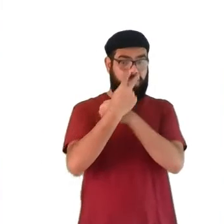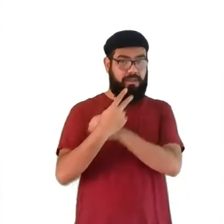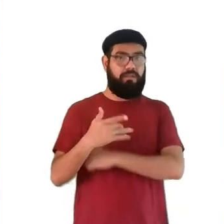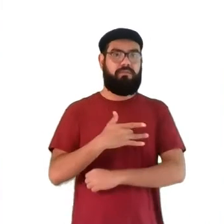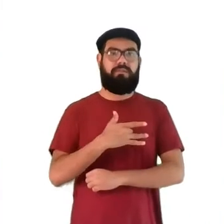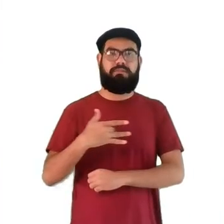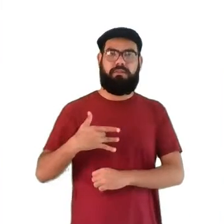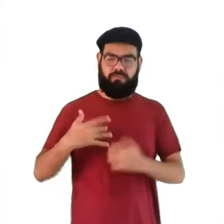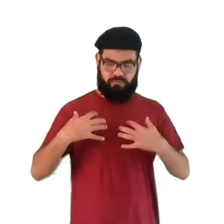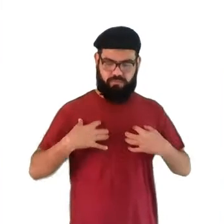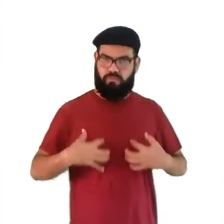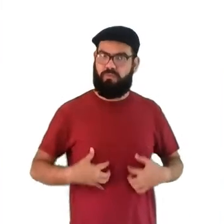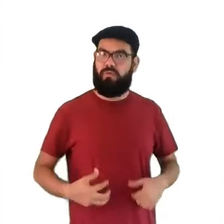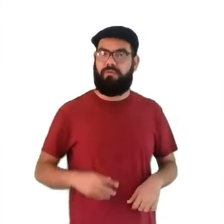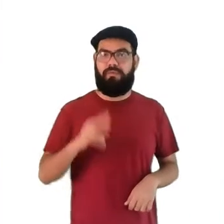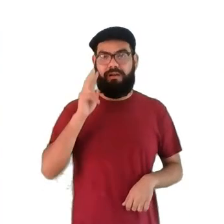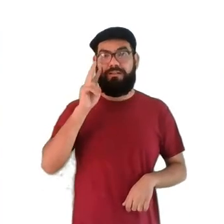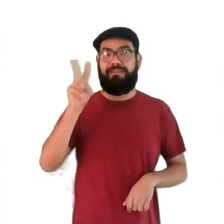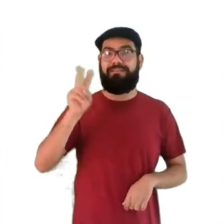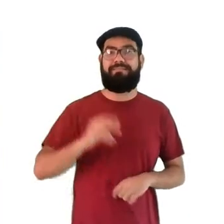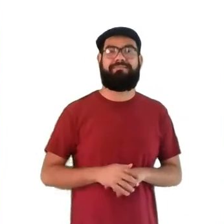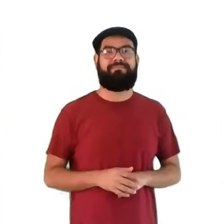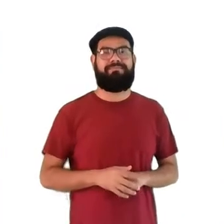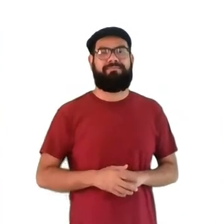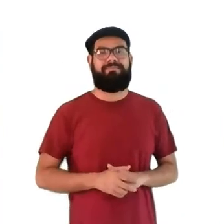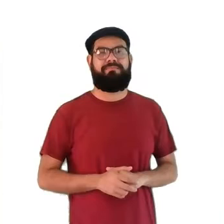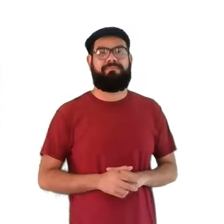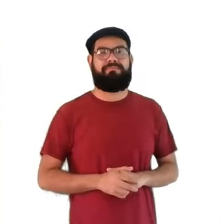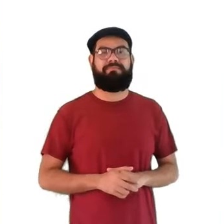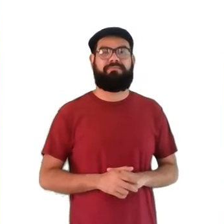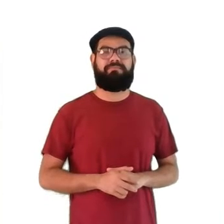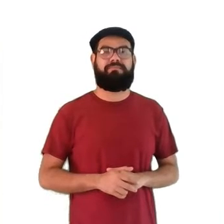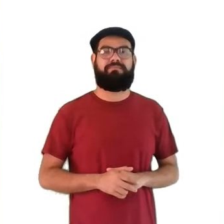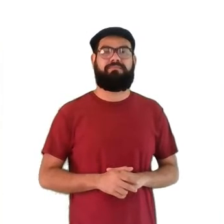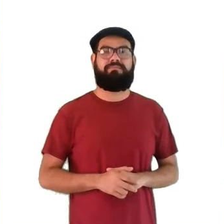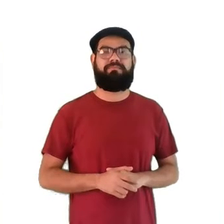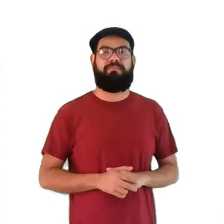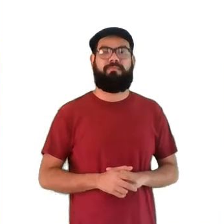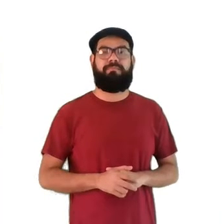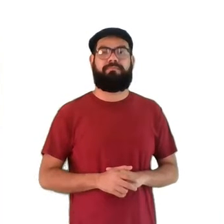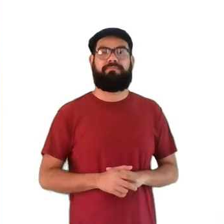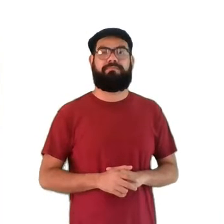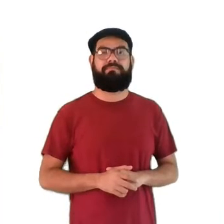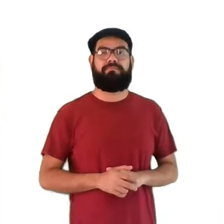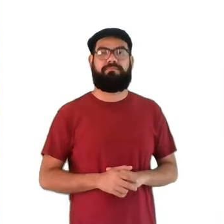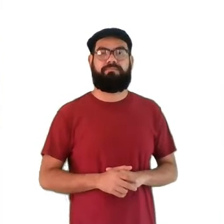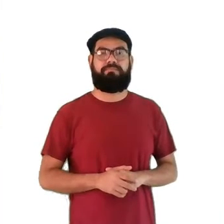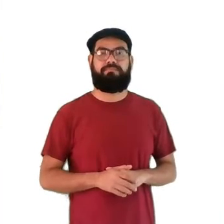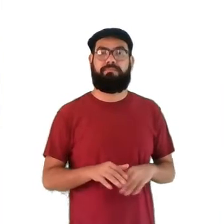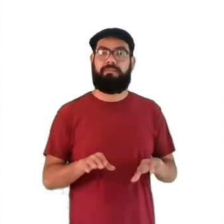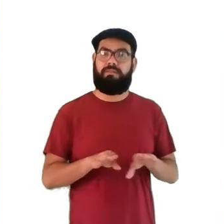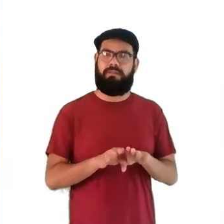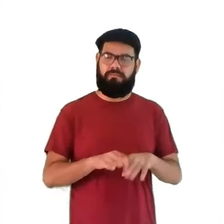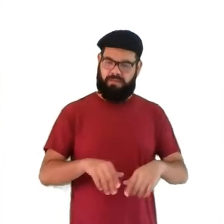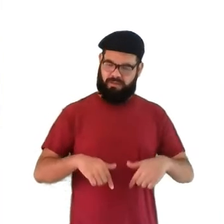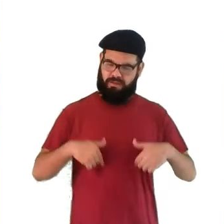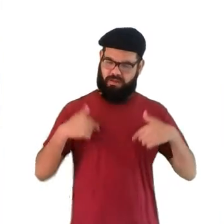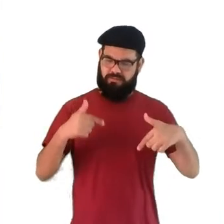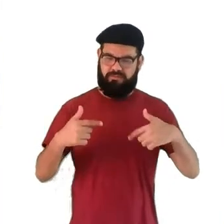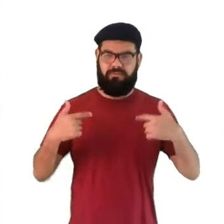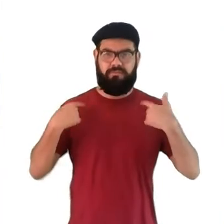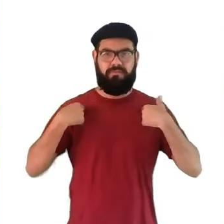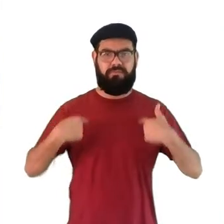física, e nós temos aí a imagem. E nós também somos ativos fisicamente,